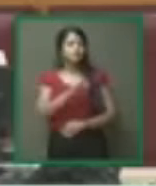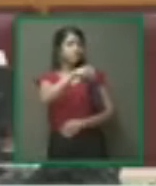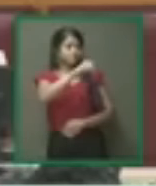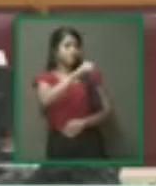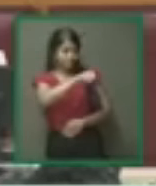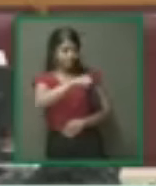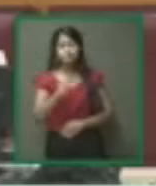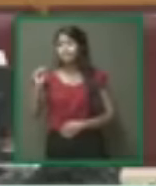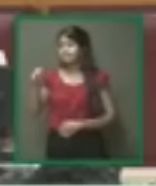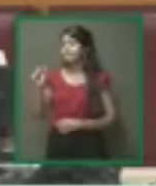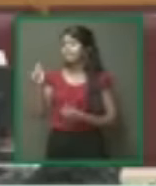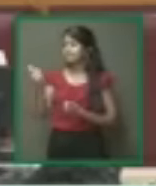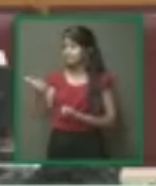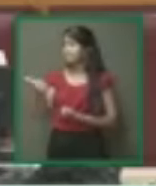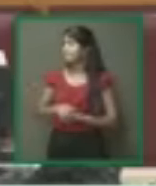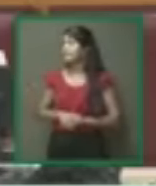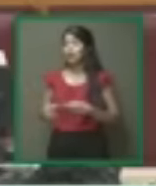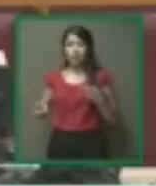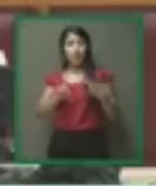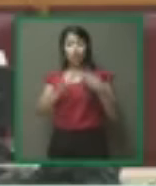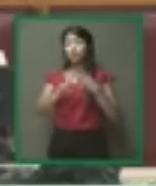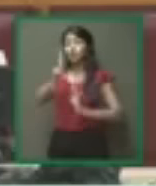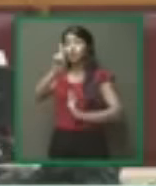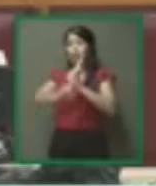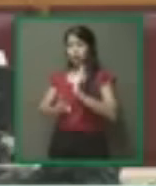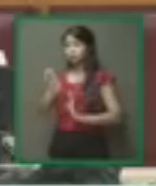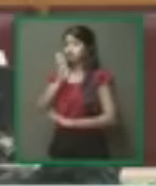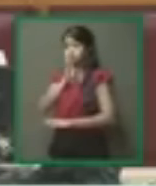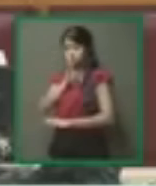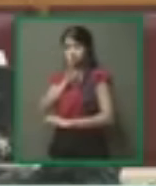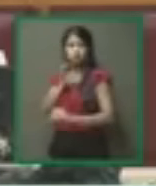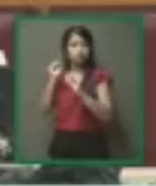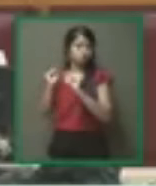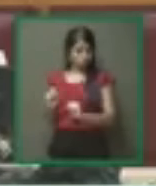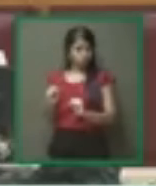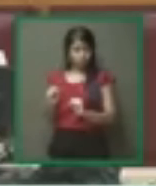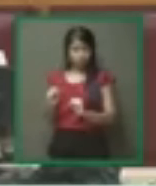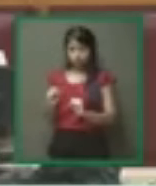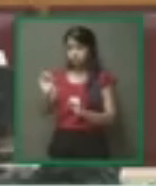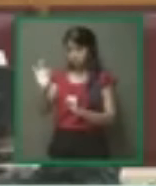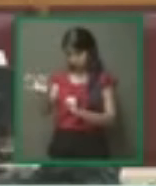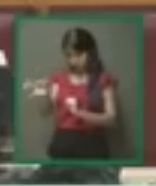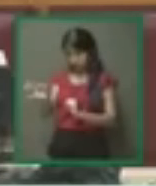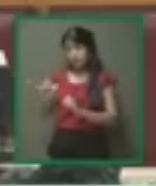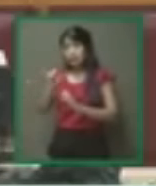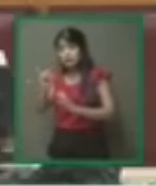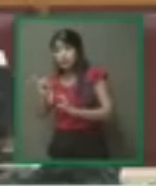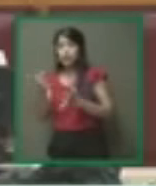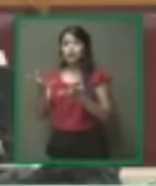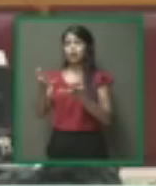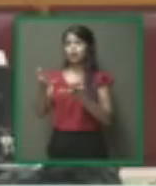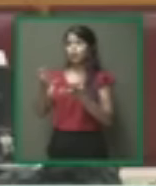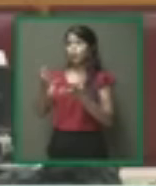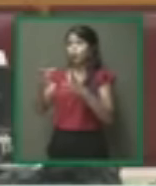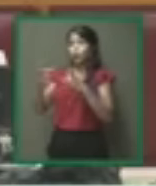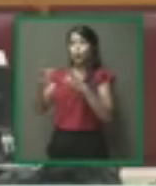Sim, Excelência. Sim. O senhor tem o direito ao silêncio, tá? E caso o senhor faça uso